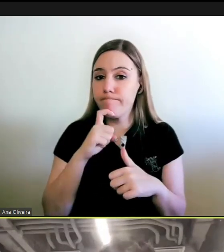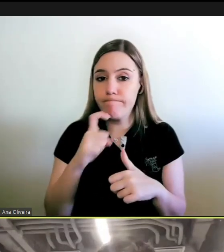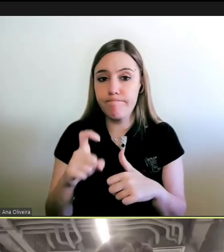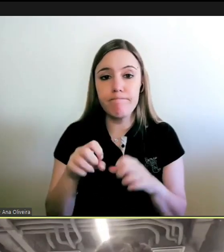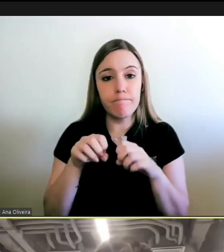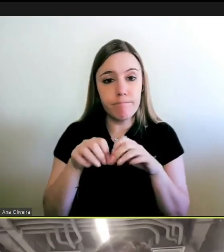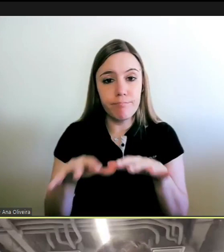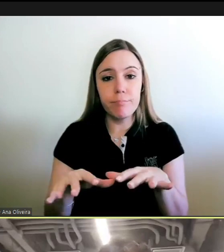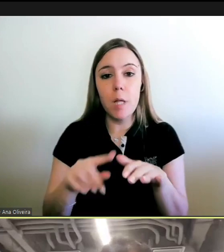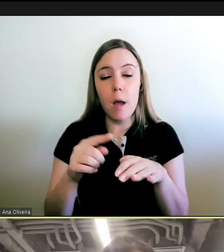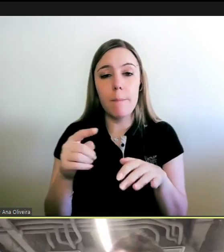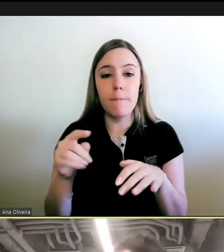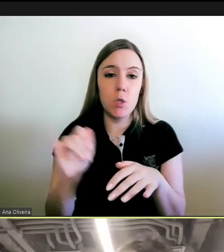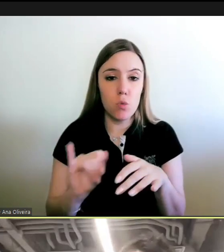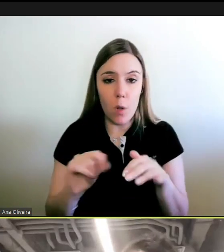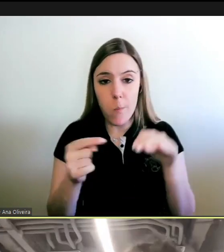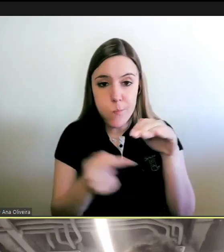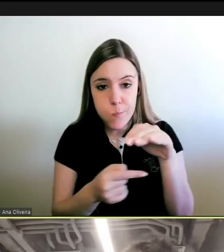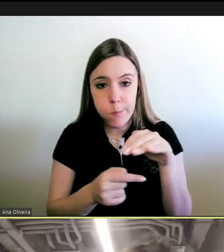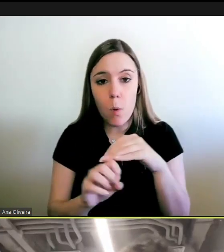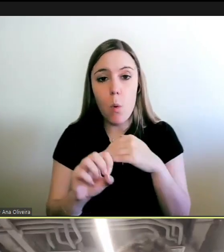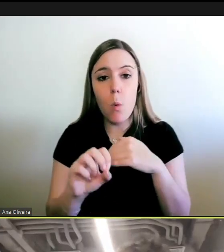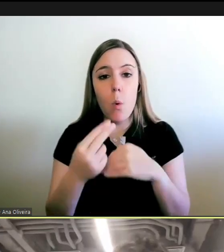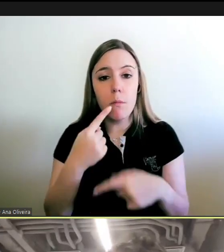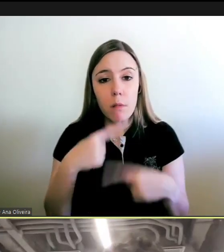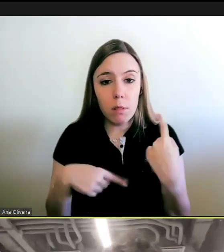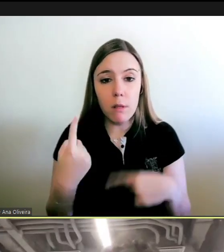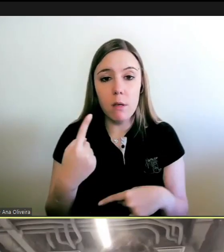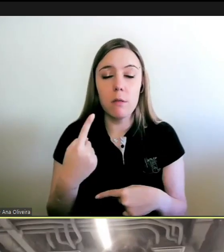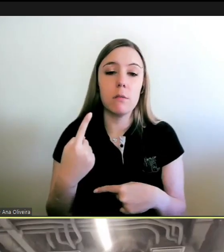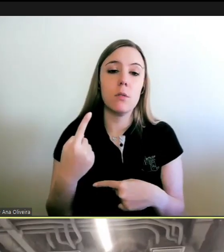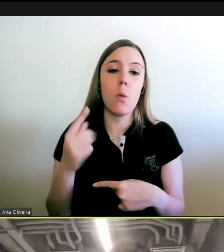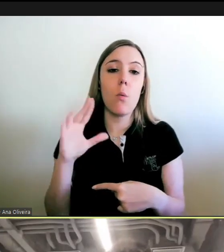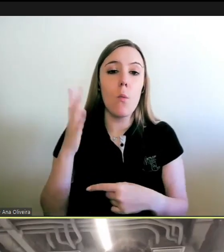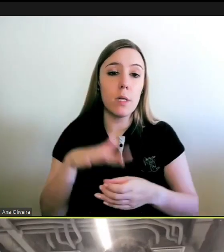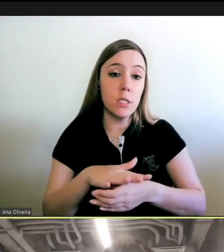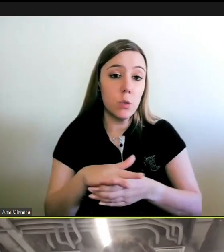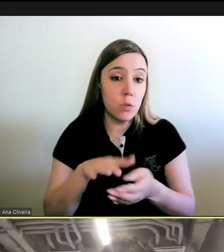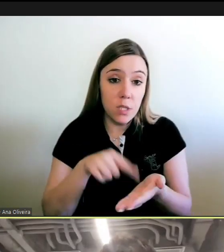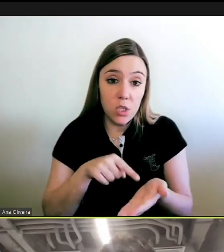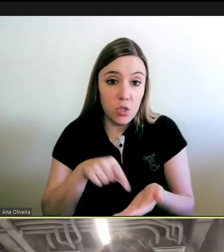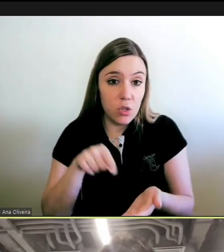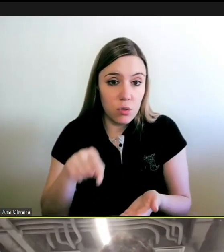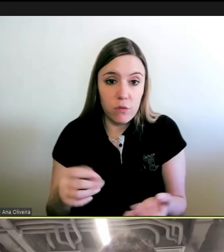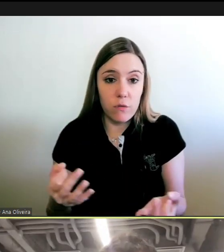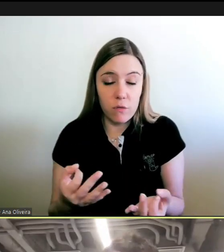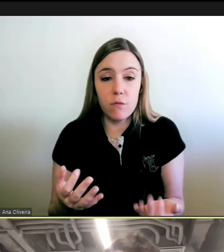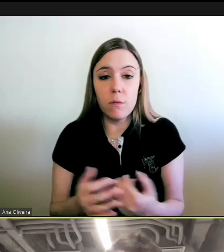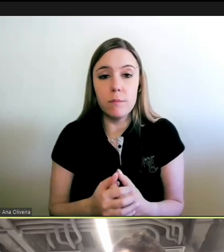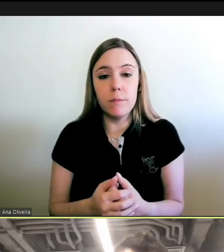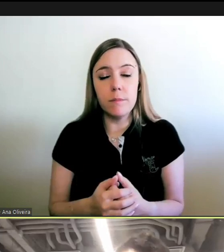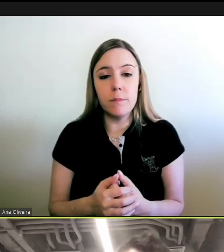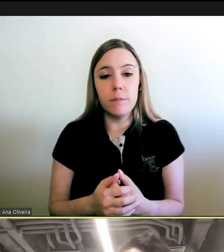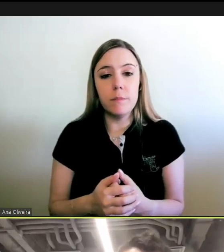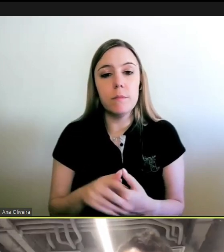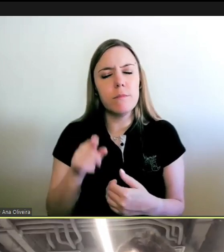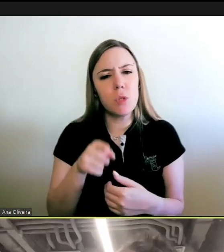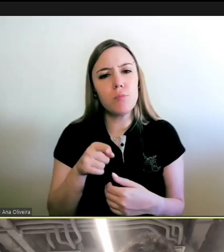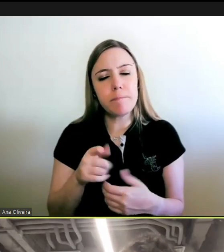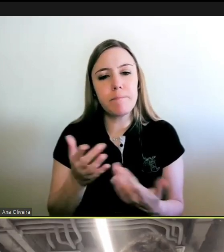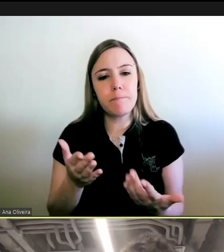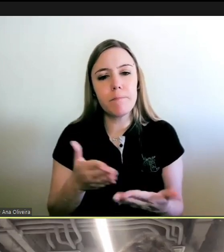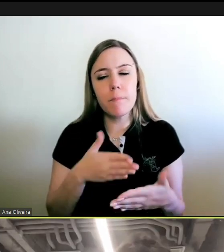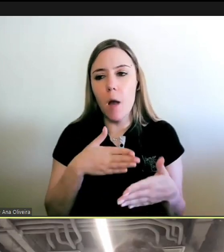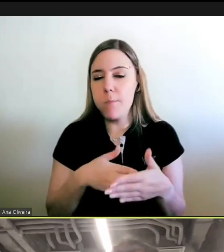internas dentro das organizações, ou mesmo de denúncia, em casos que isso exija, são obstáculos muito,